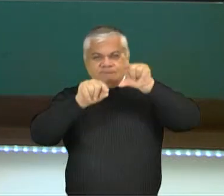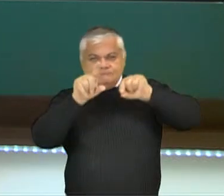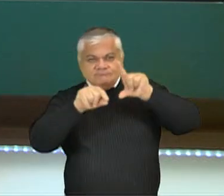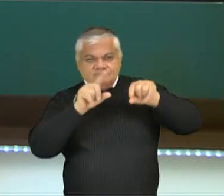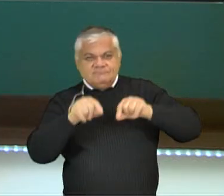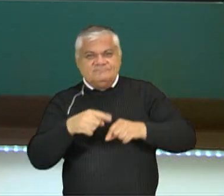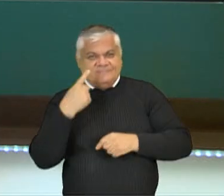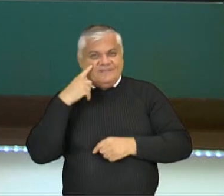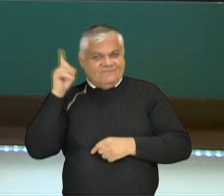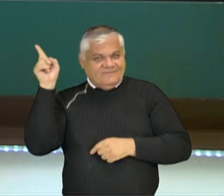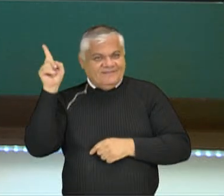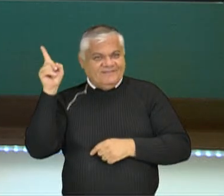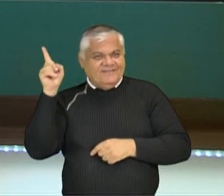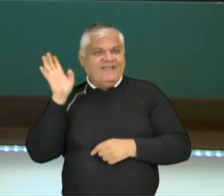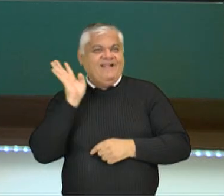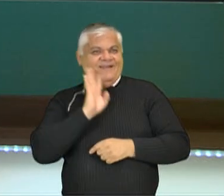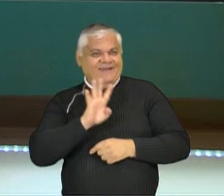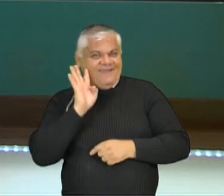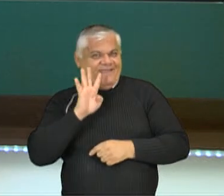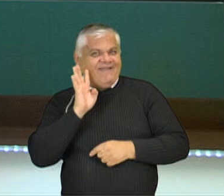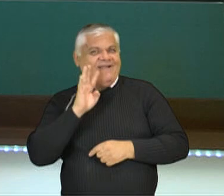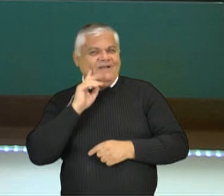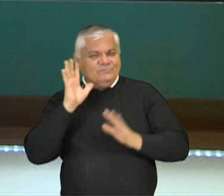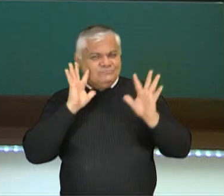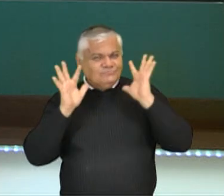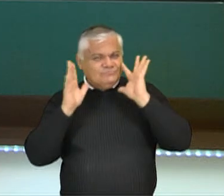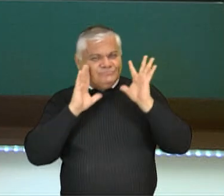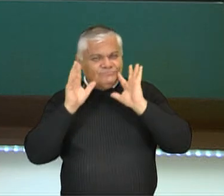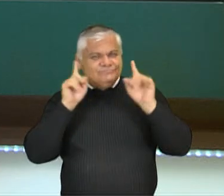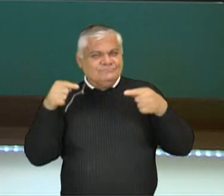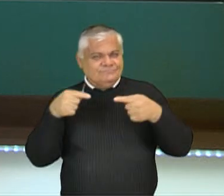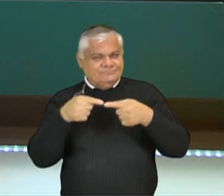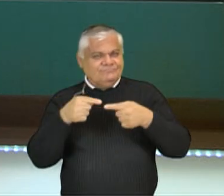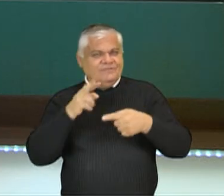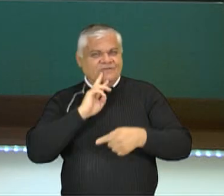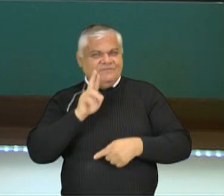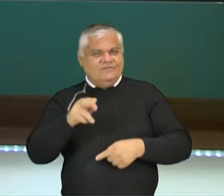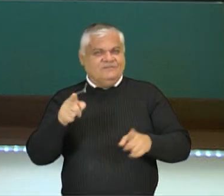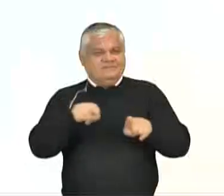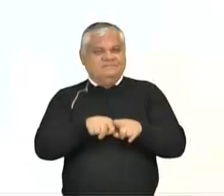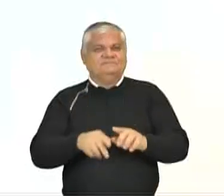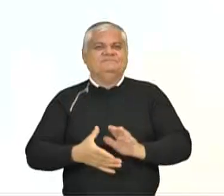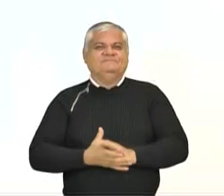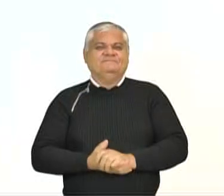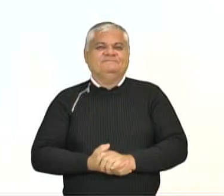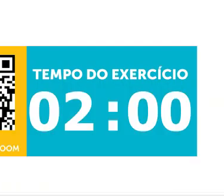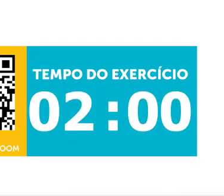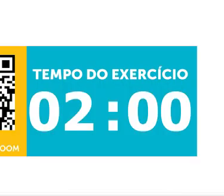Uma imagem bem legal para vocês refletirem com relação a essa pergunta. Nós já voltamos.